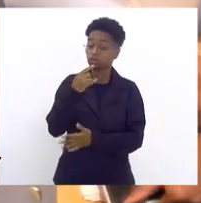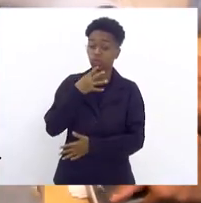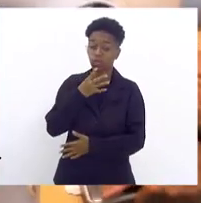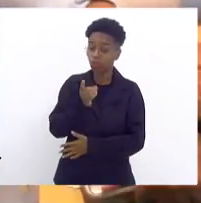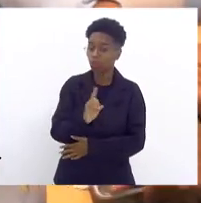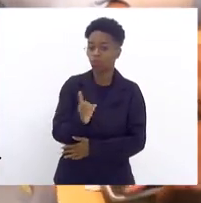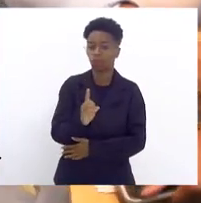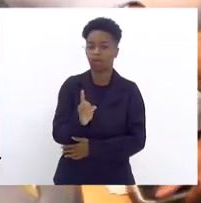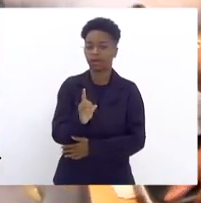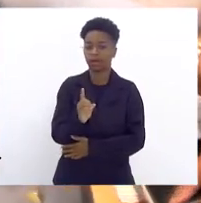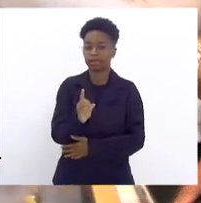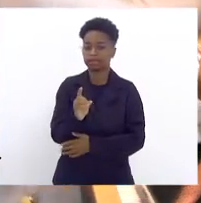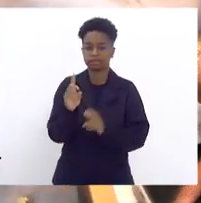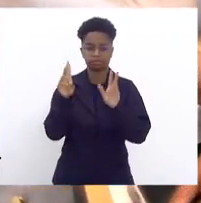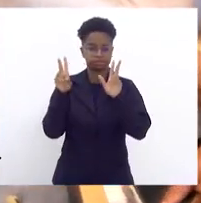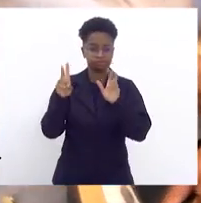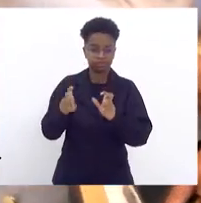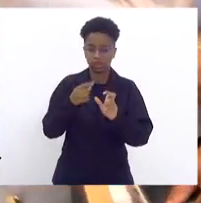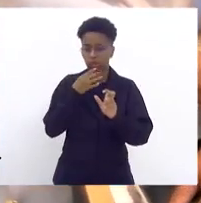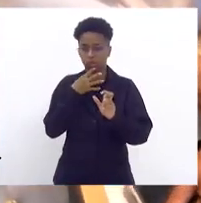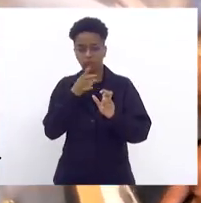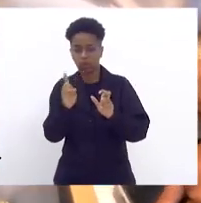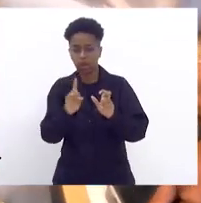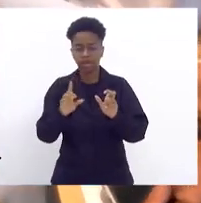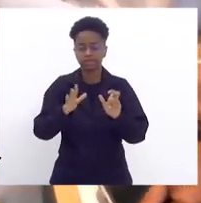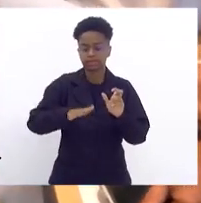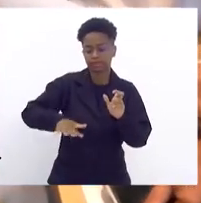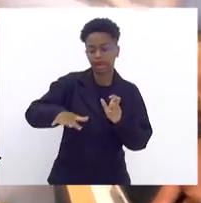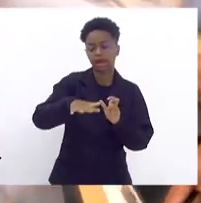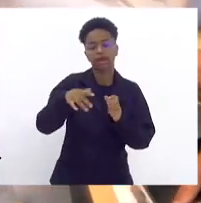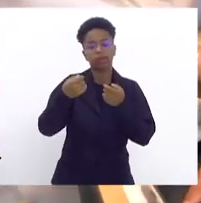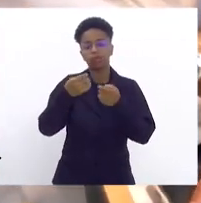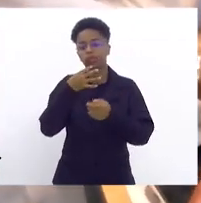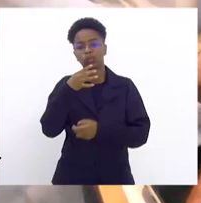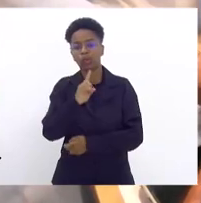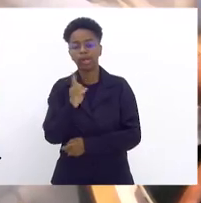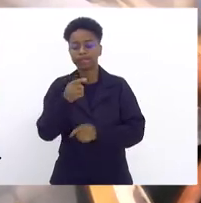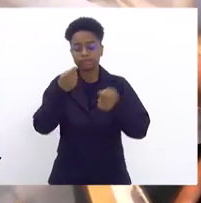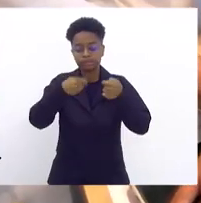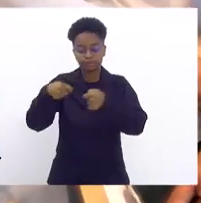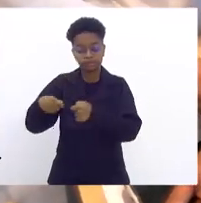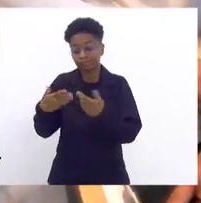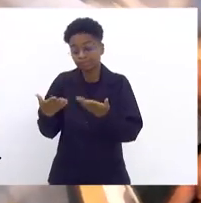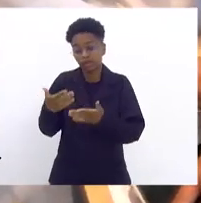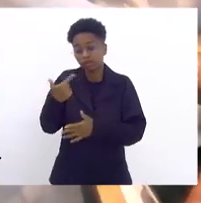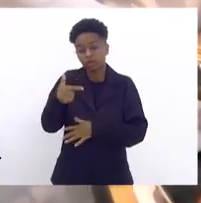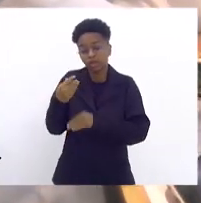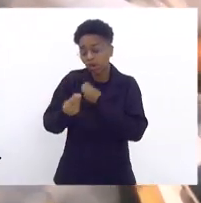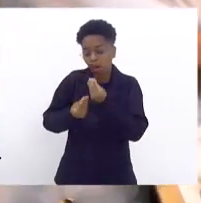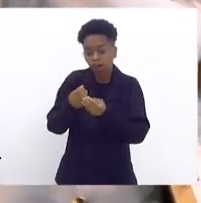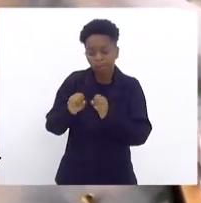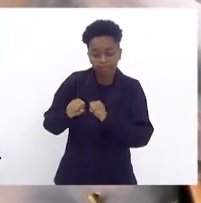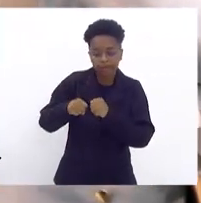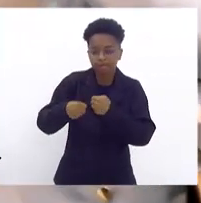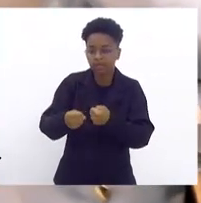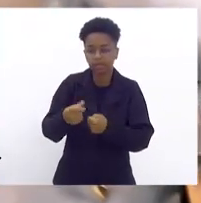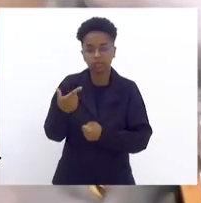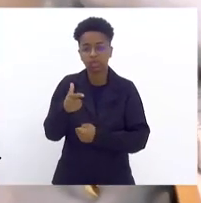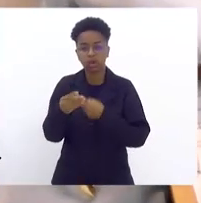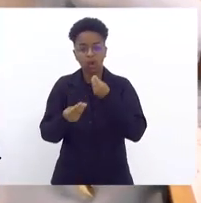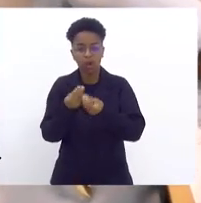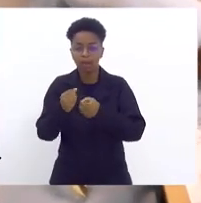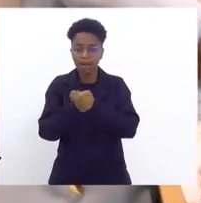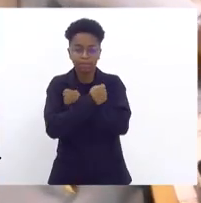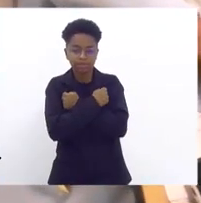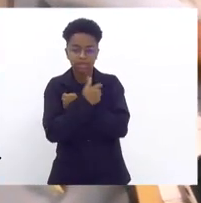uma situação uma causa Uma demanda você não tem como defender como você abraçar aquilo